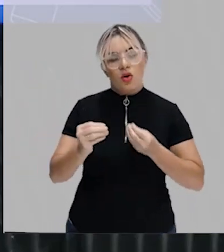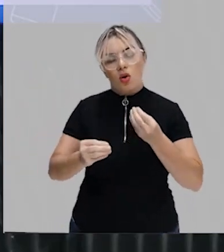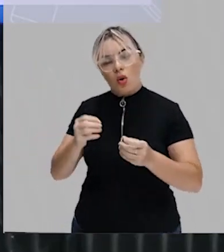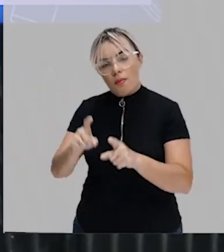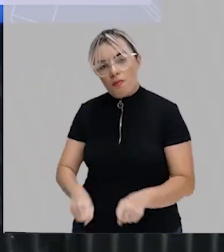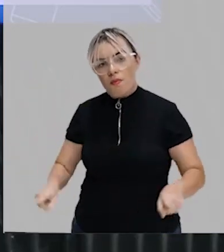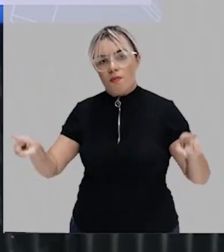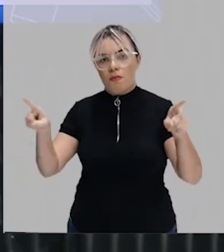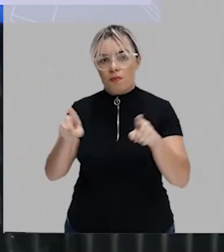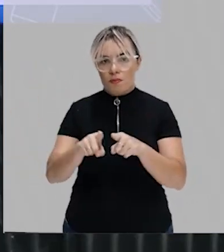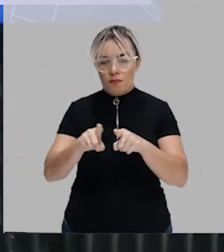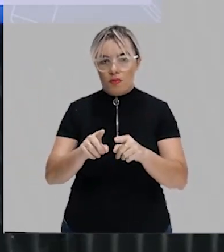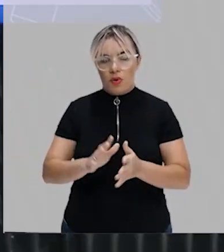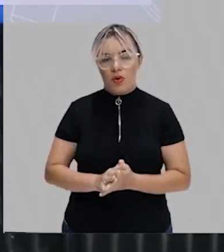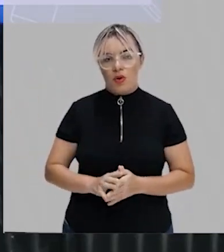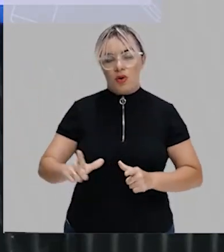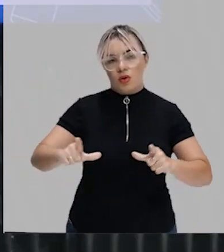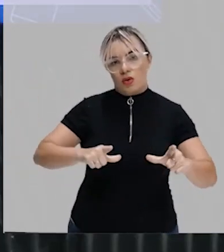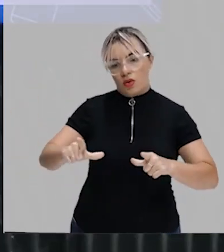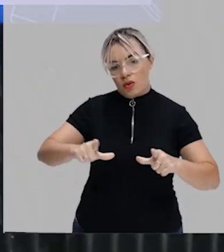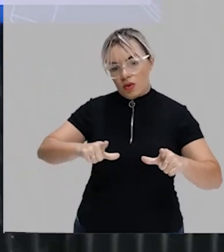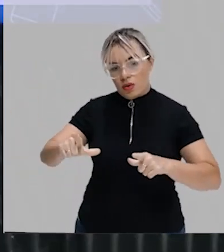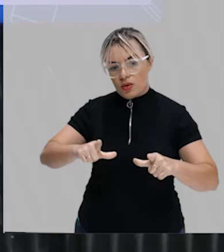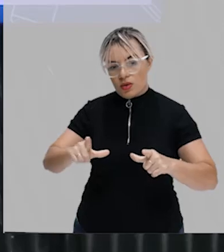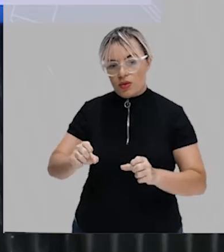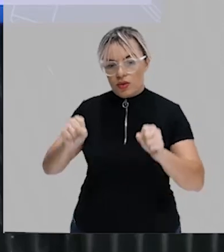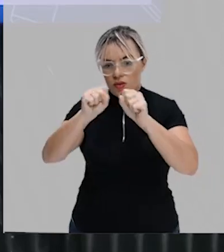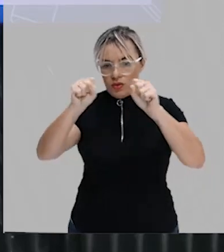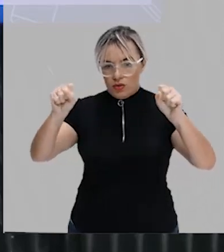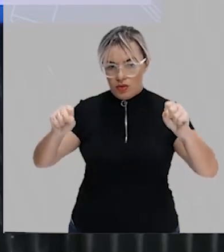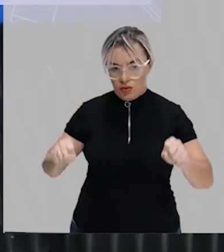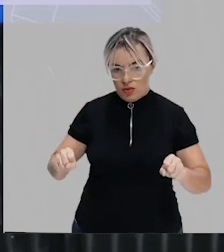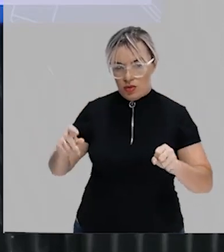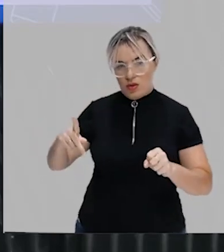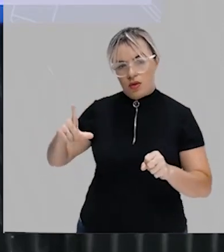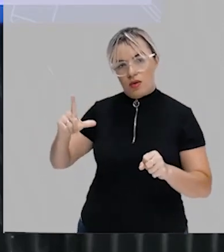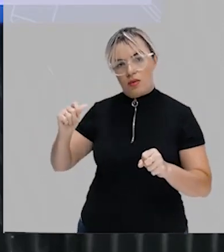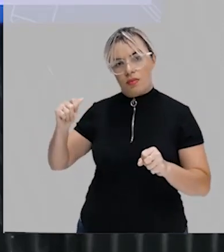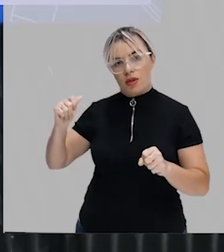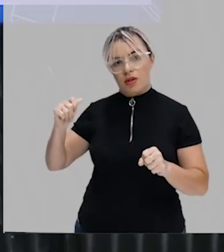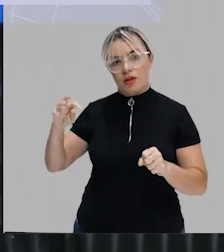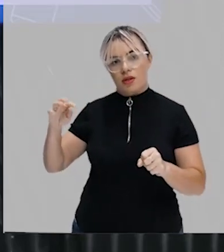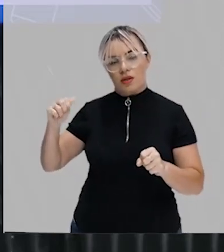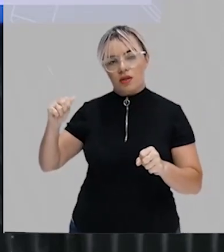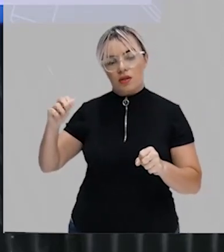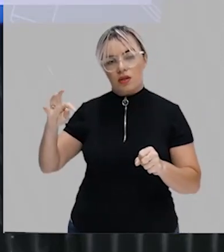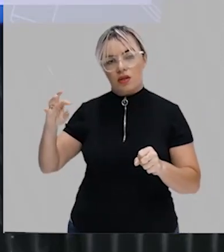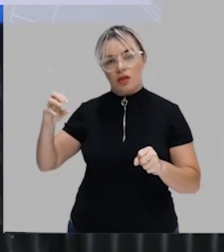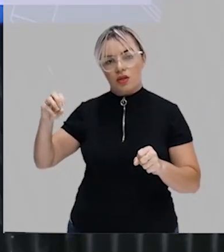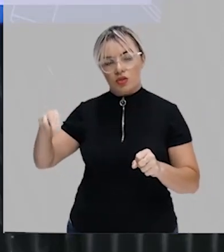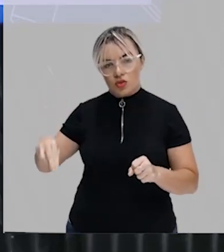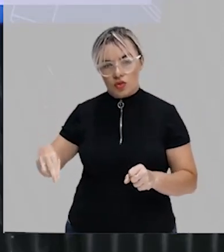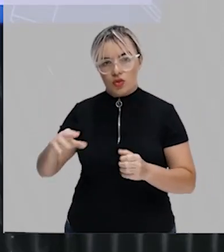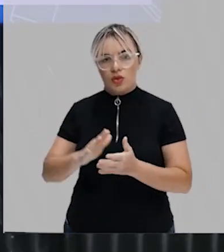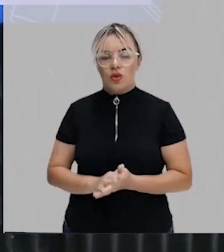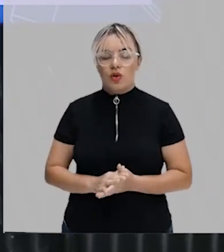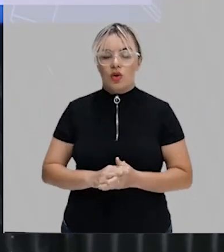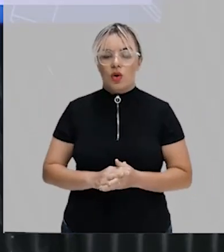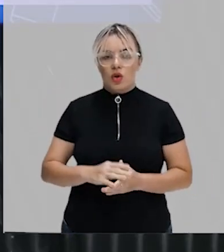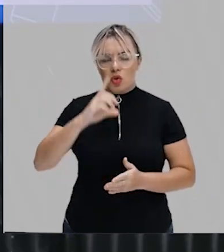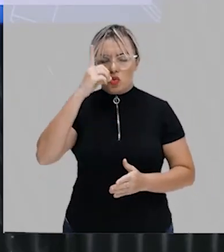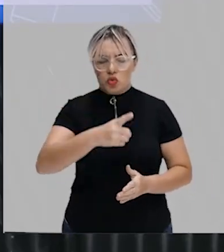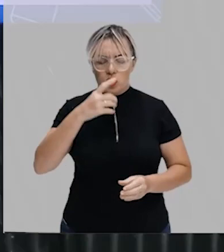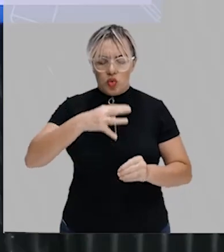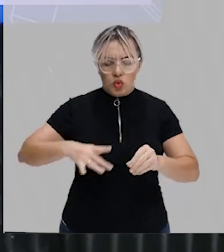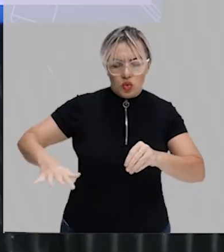que vai ser estabelecida dentro do plantation, latifúndio, monocultura de exportação, trabalho escravo. O que prova que